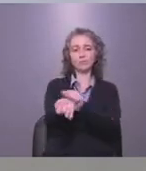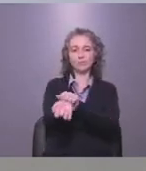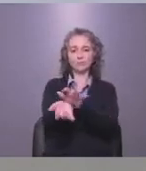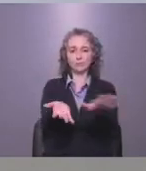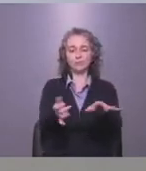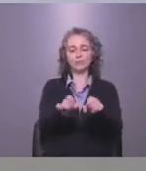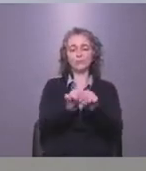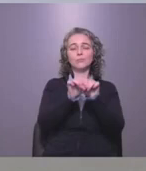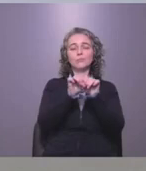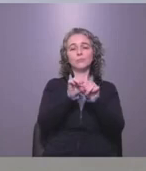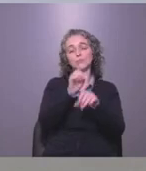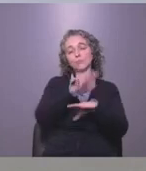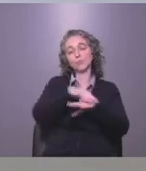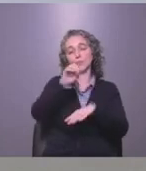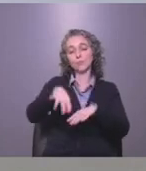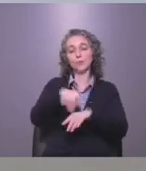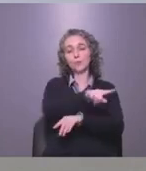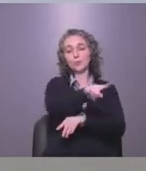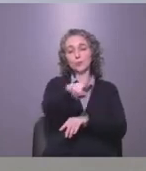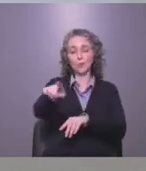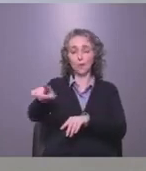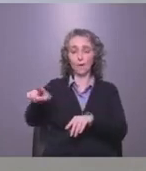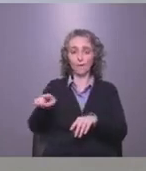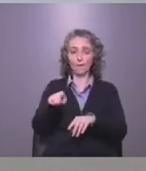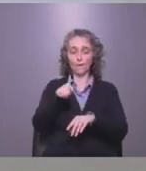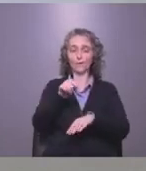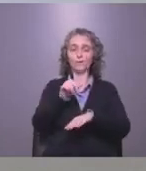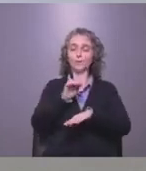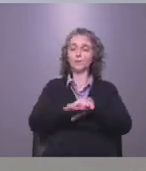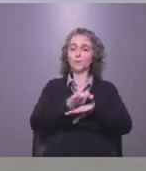todos para a remissão dos